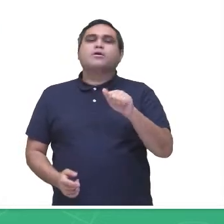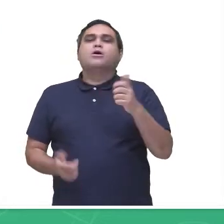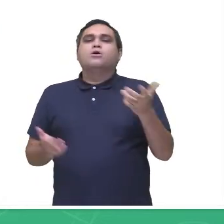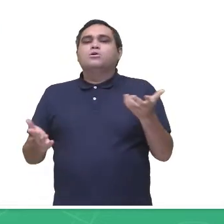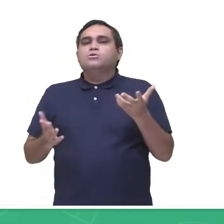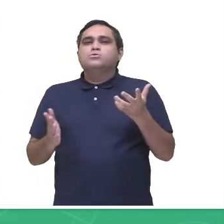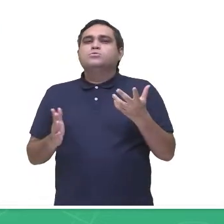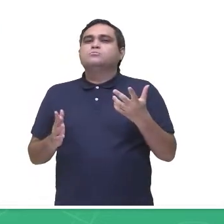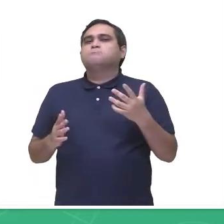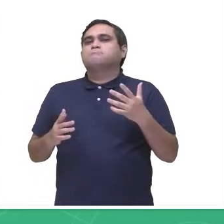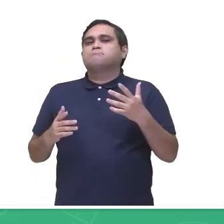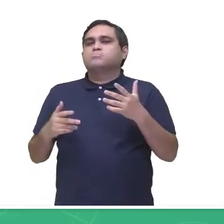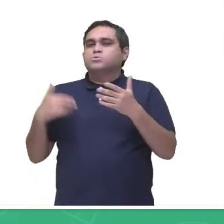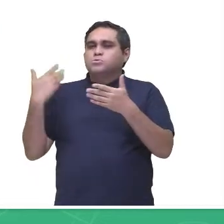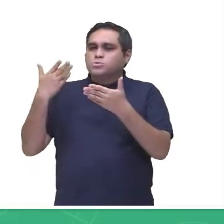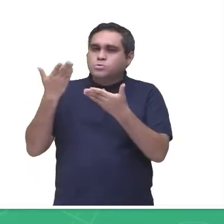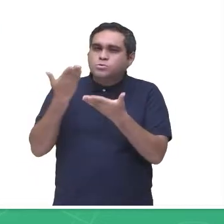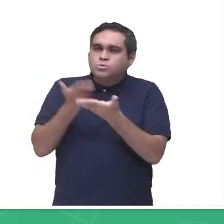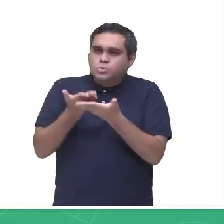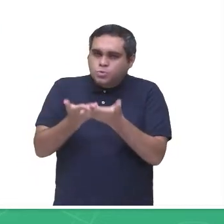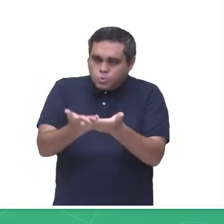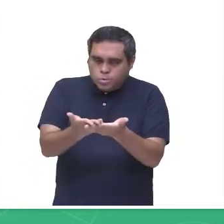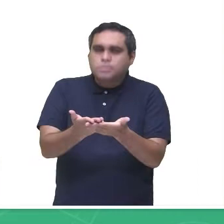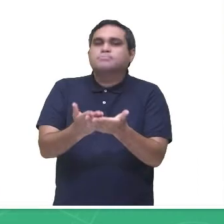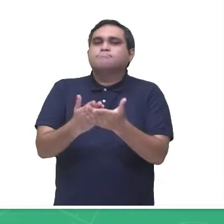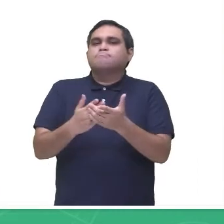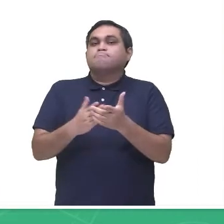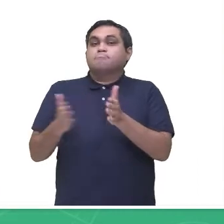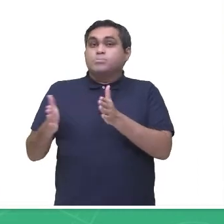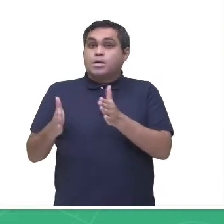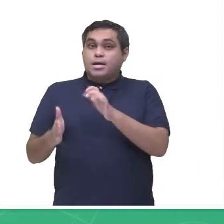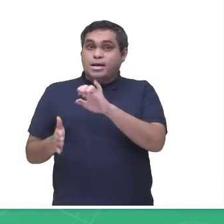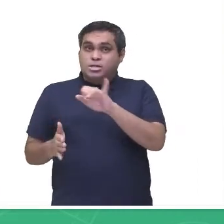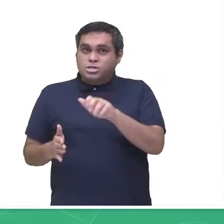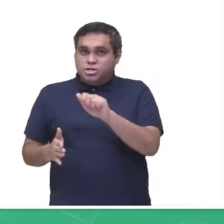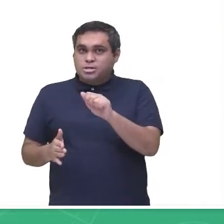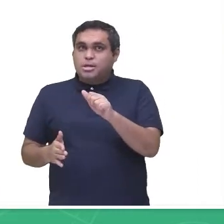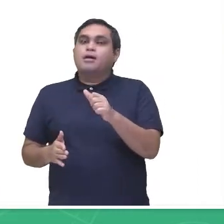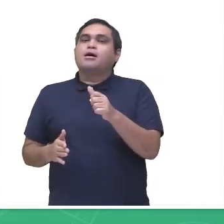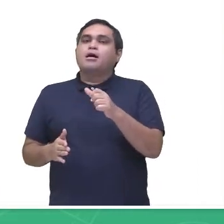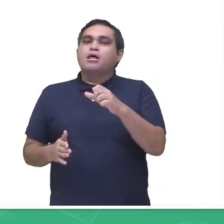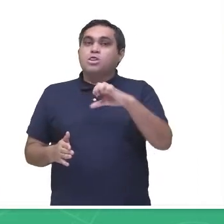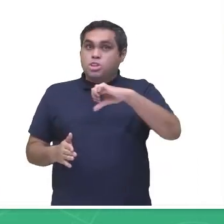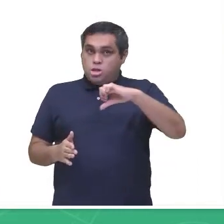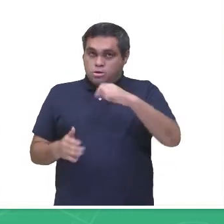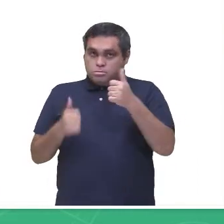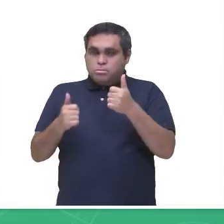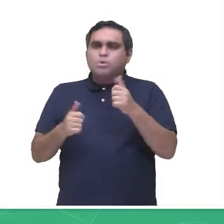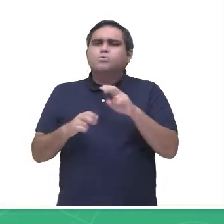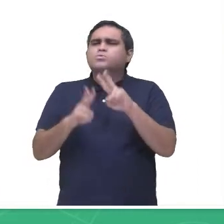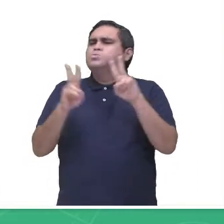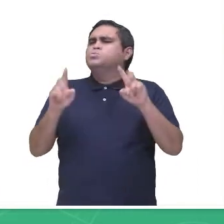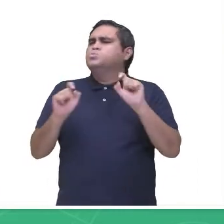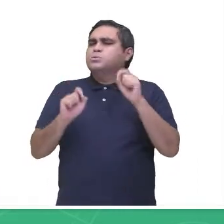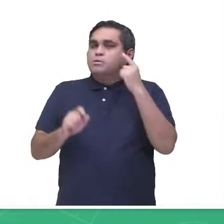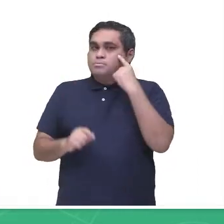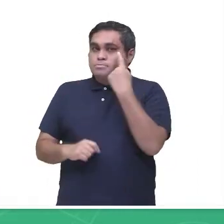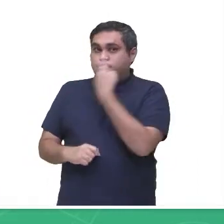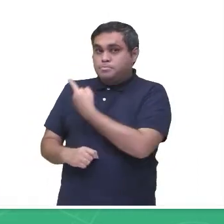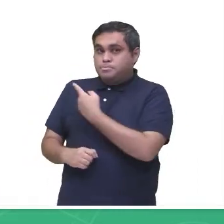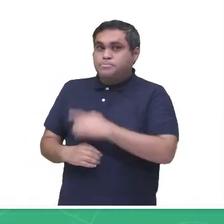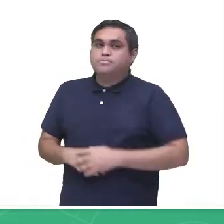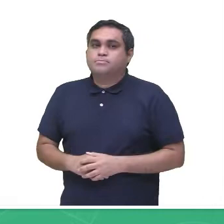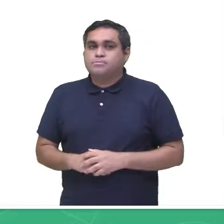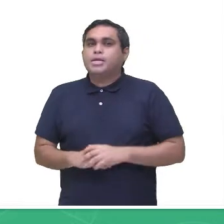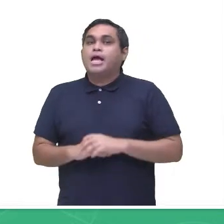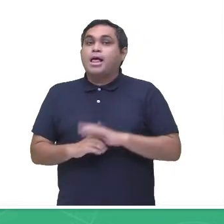nona etapa do ensino médio. Qual seria o nosso conteúdo de hoje? Vamos ver? Então, no nosso conteúdo nós temos o seguinte,